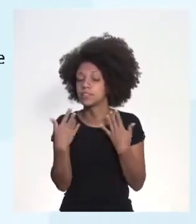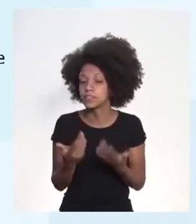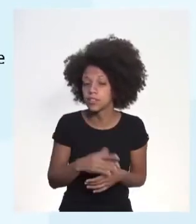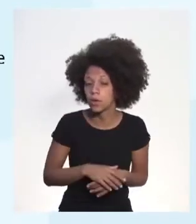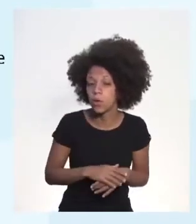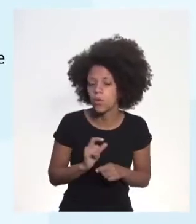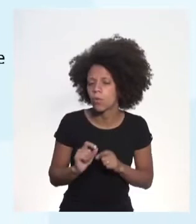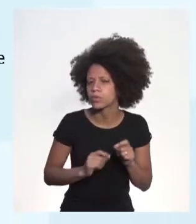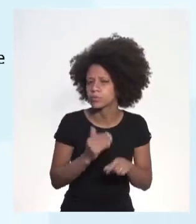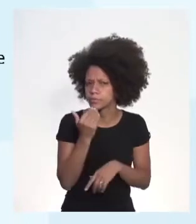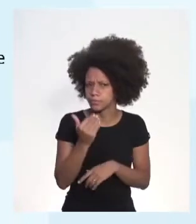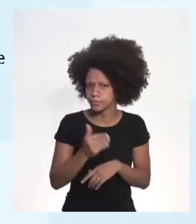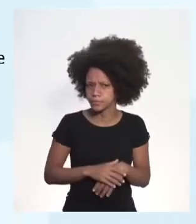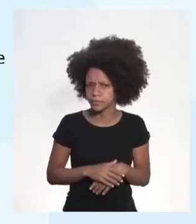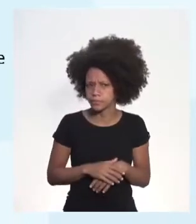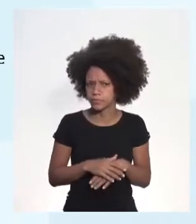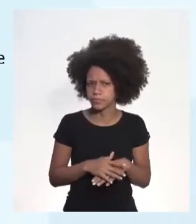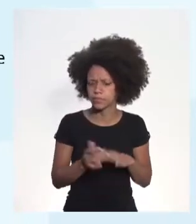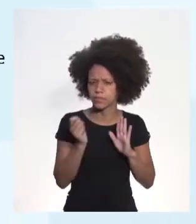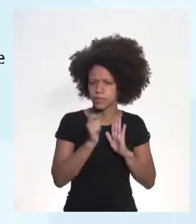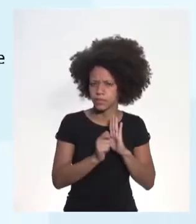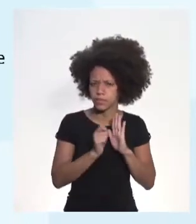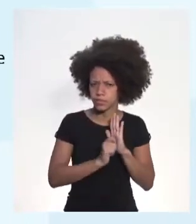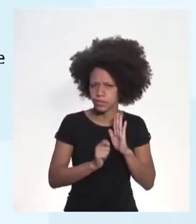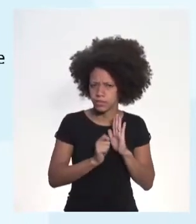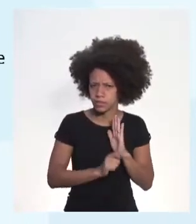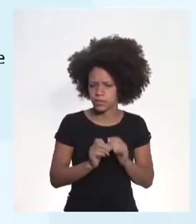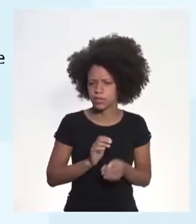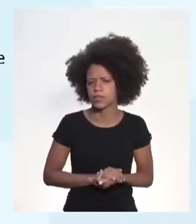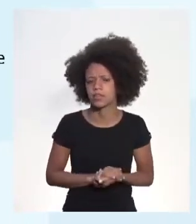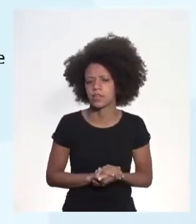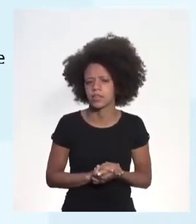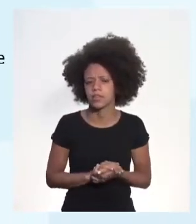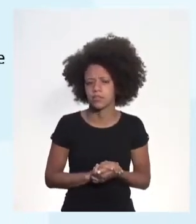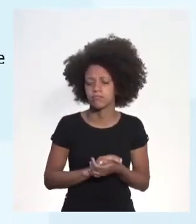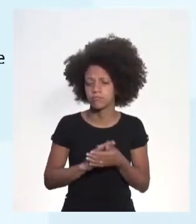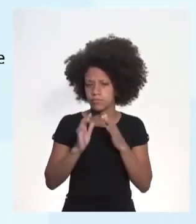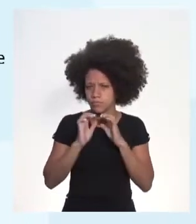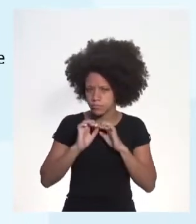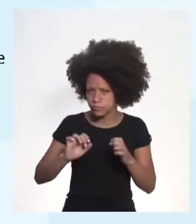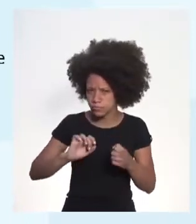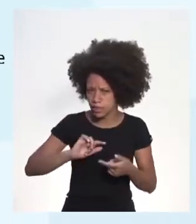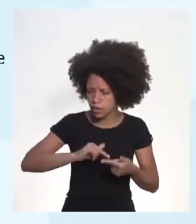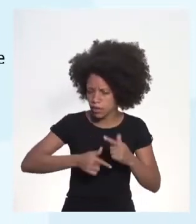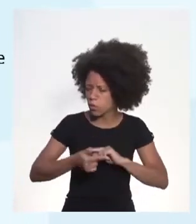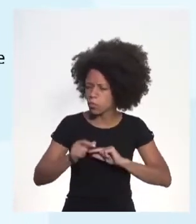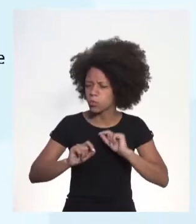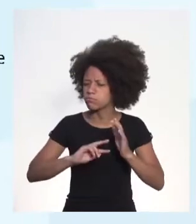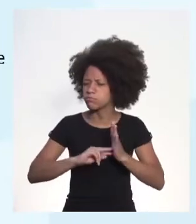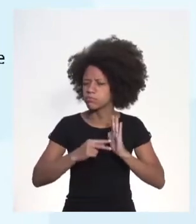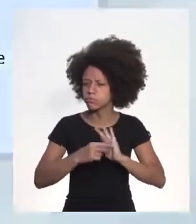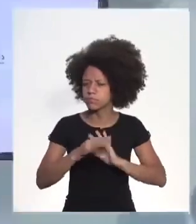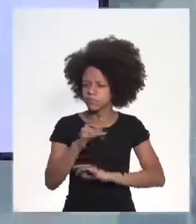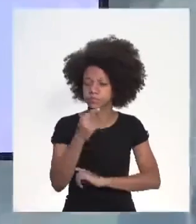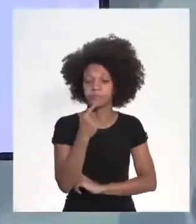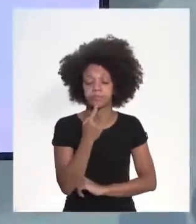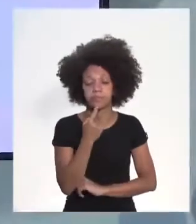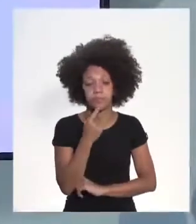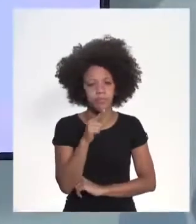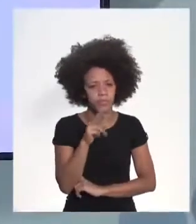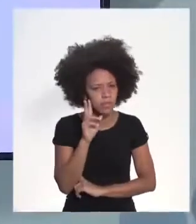aí gente ó para gente escrever na forma algébrica que escrever na forma algébrica olha aqui para mim